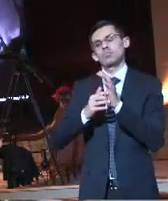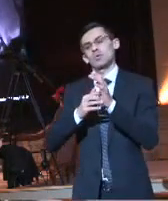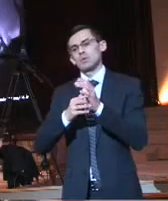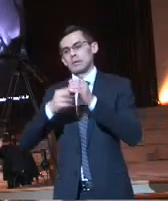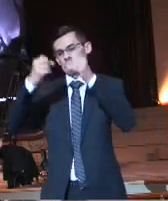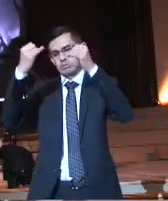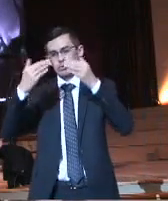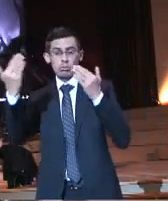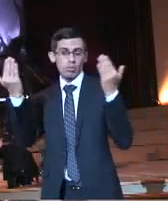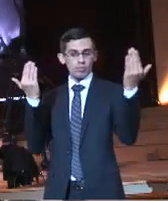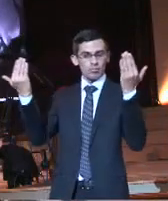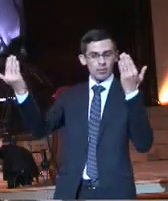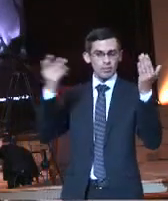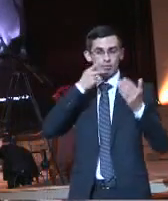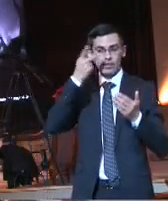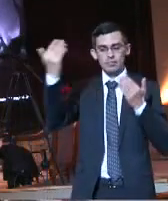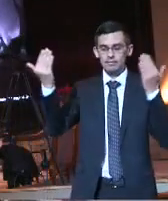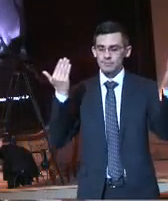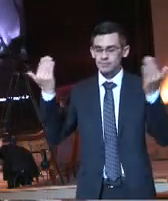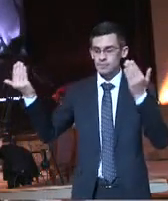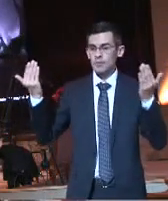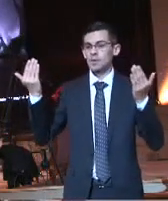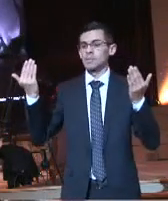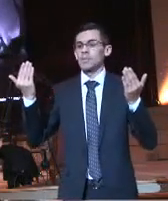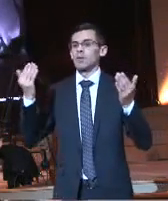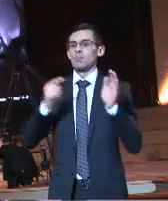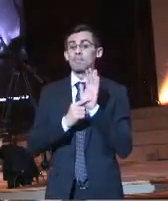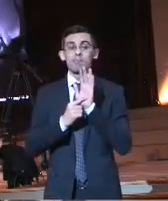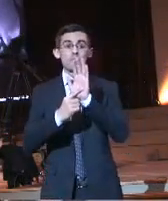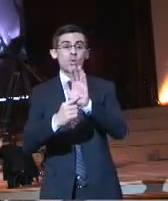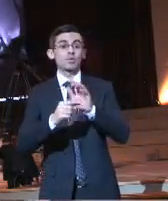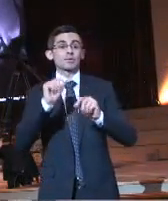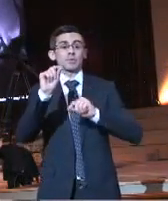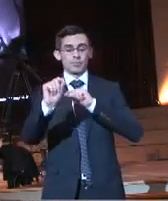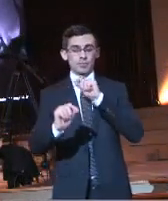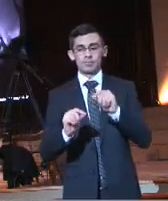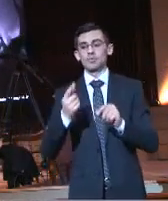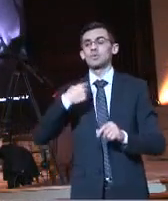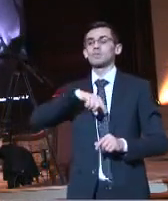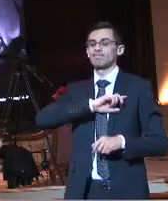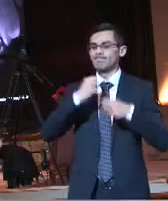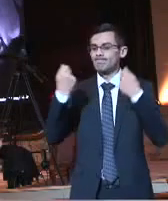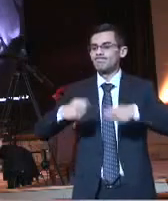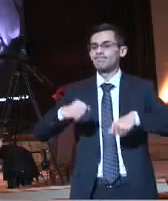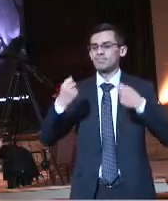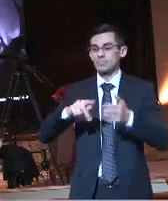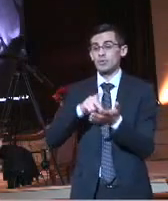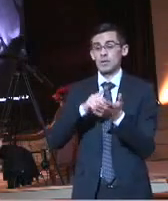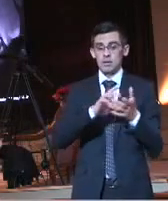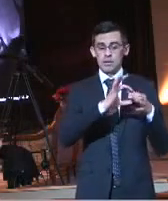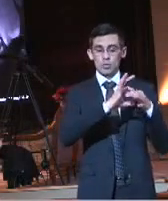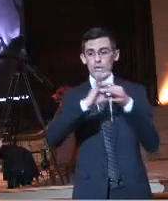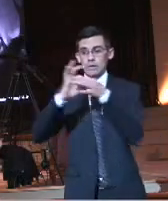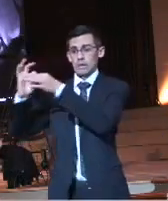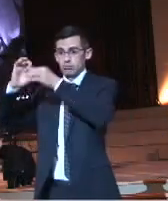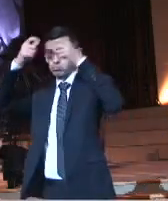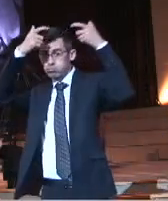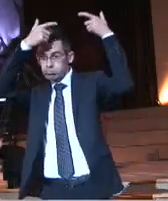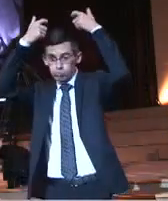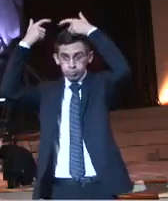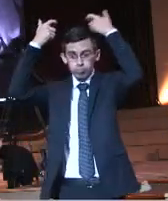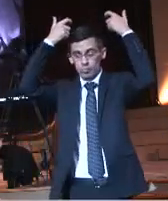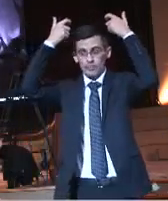pequena parábola. E essa parábola revela o que a gente precisa no contexto da batalha espiritual.